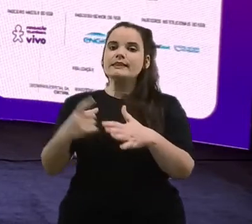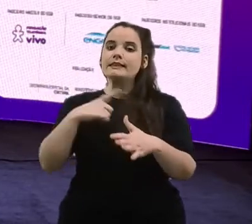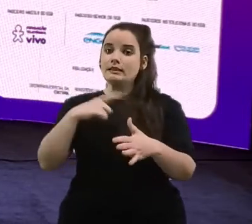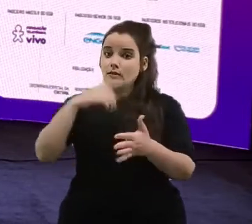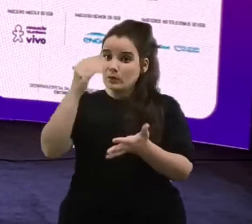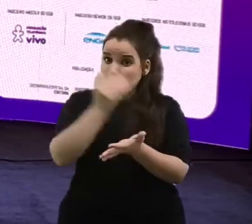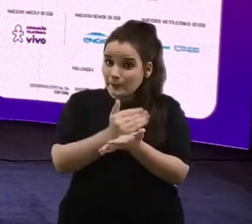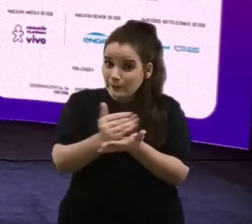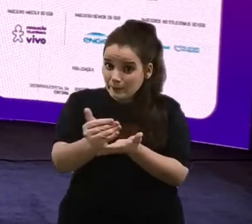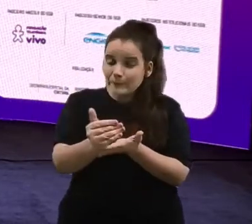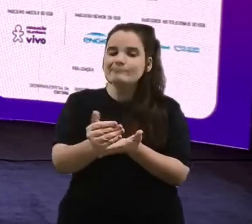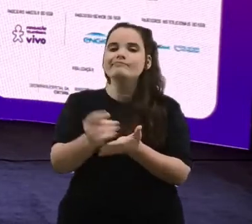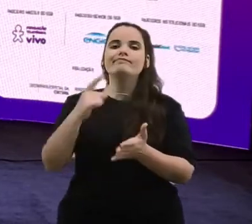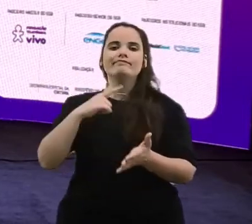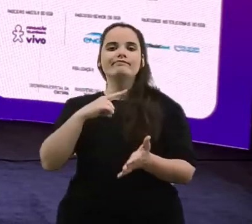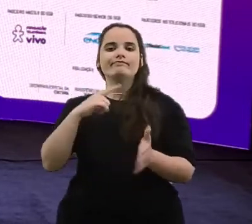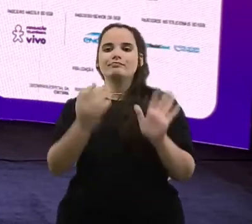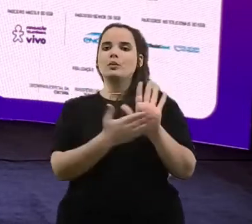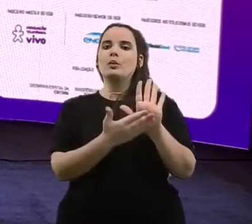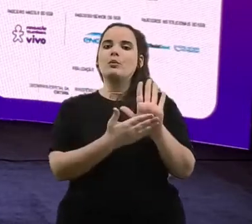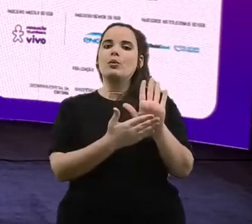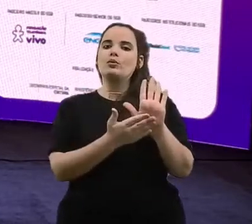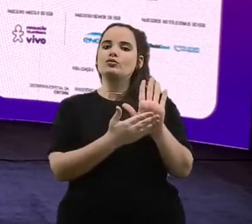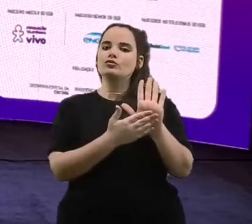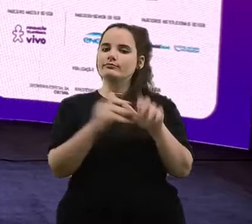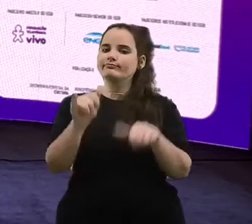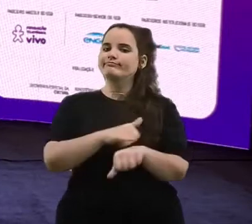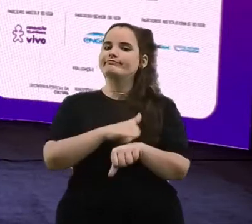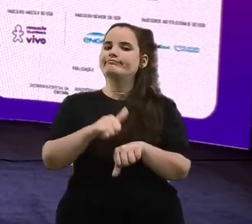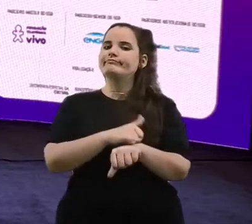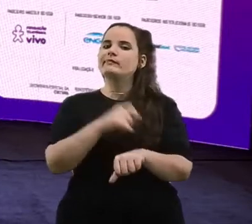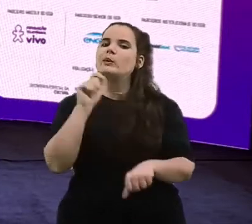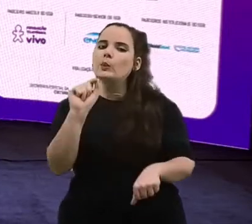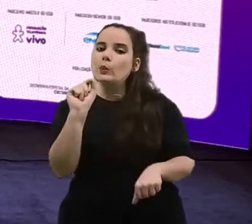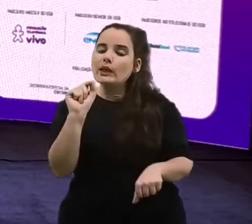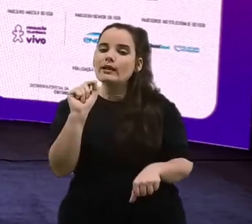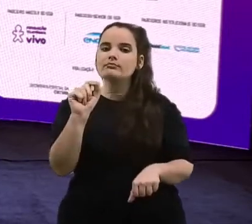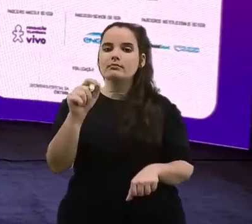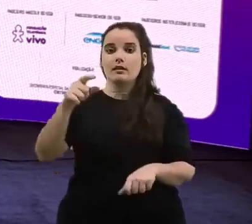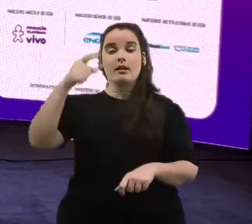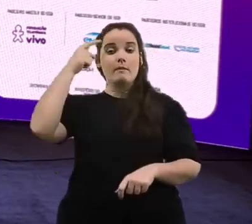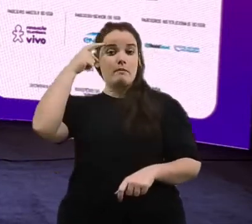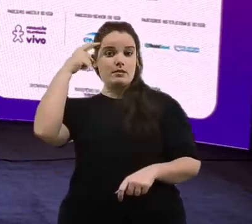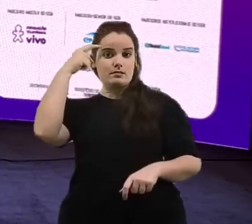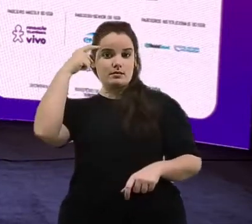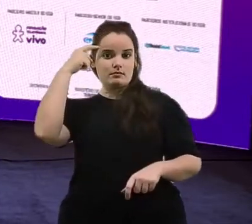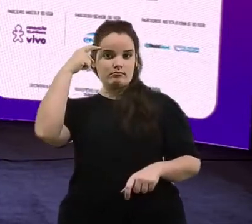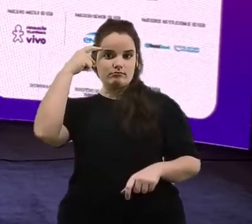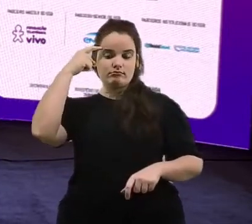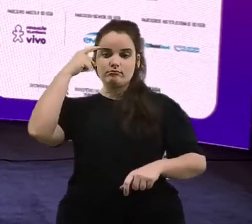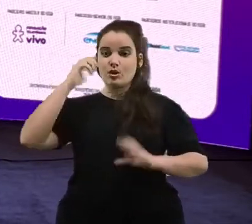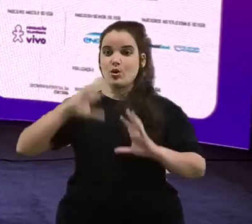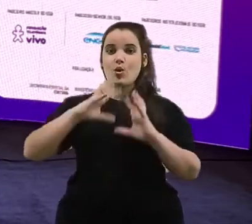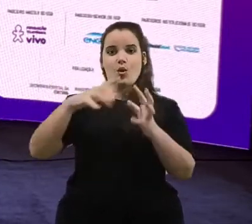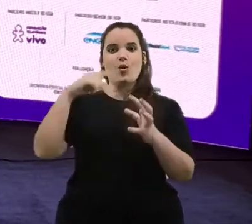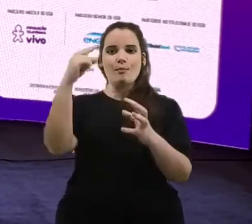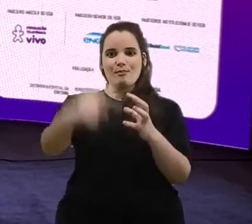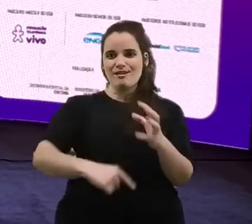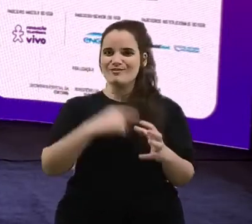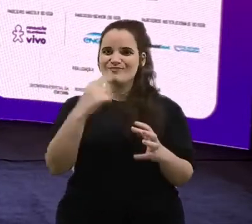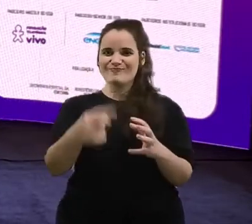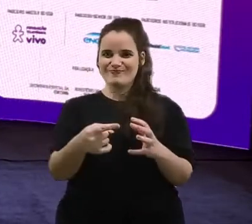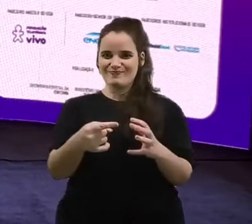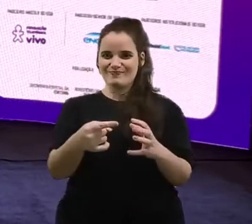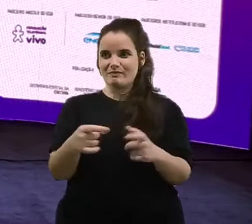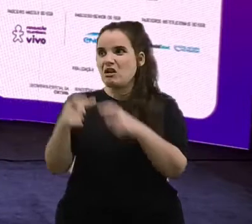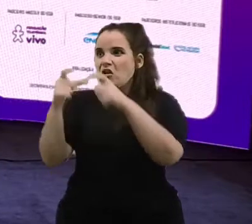estratégica que era pensar uma solução global. Nós enxergávamos esse problema, que ele não era um problema localizado, não era